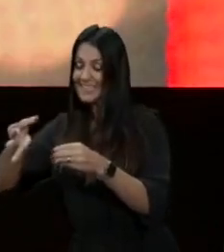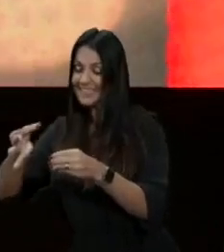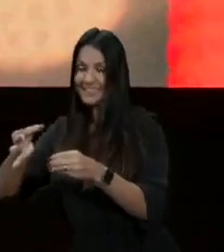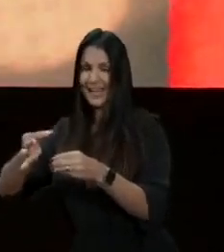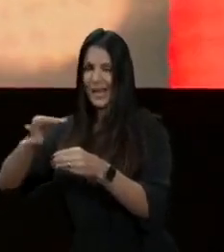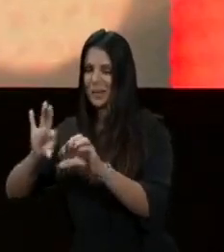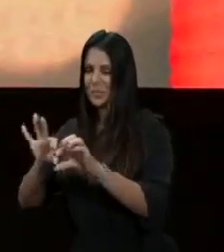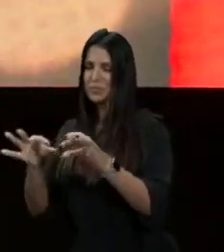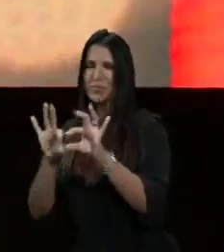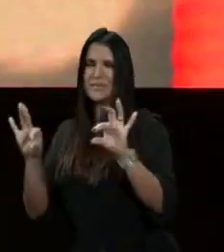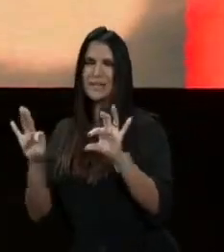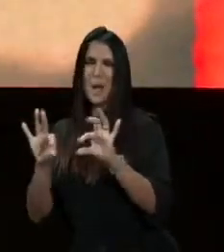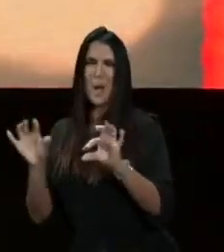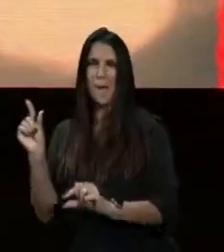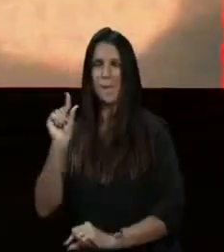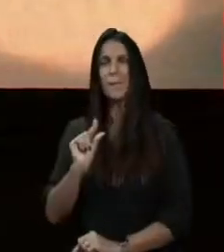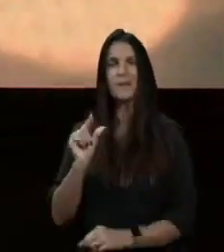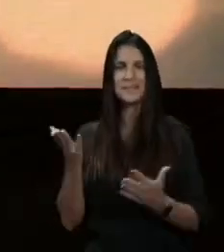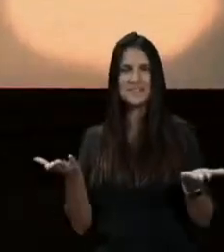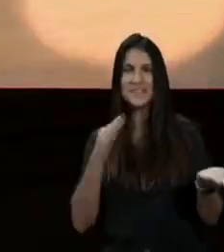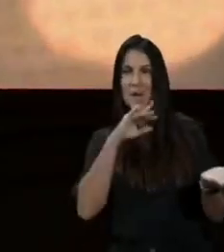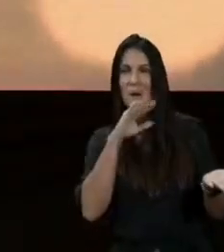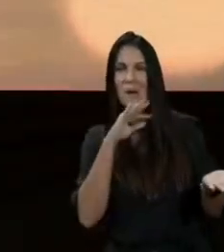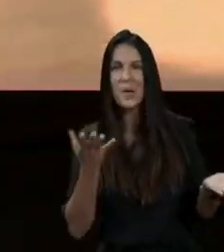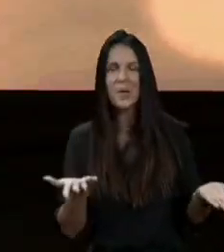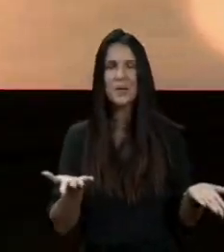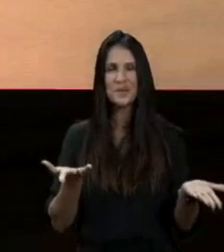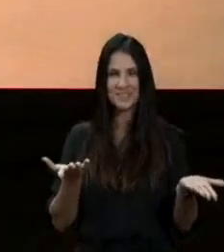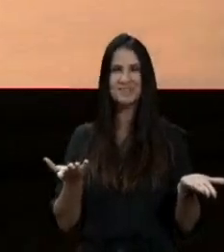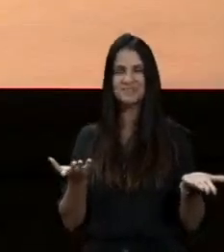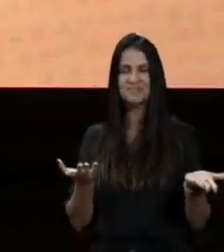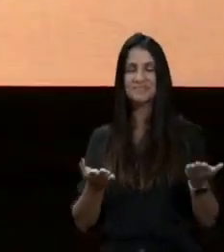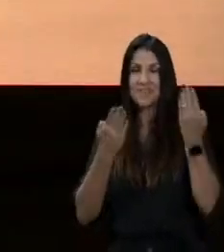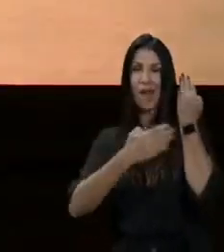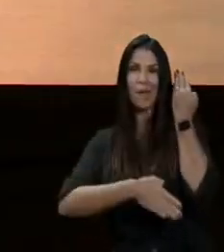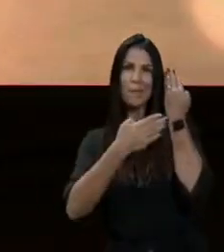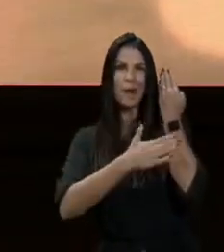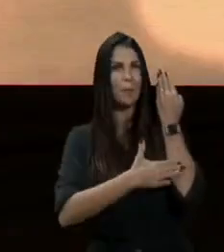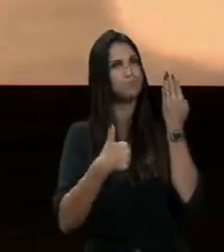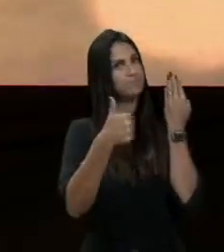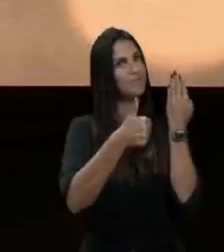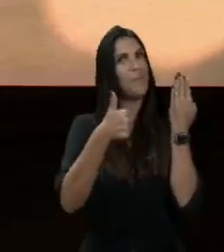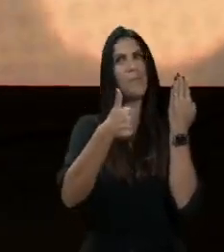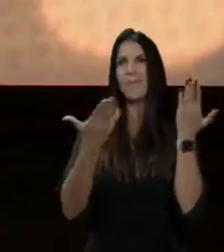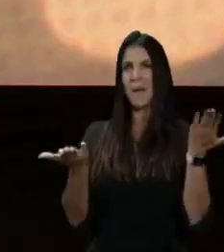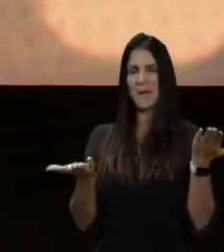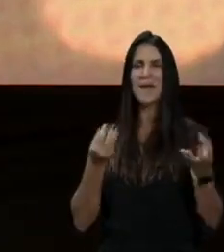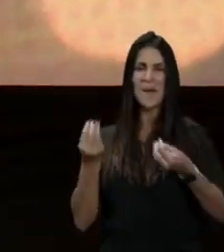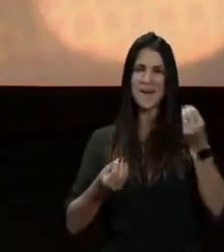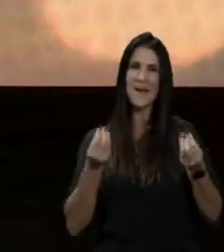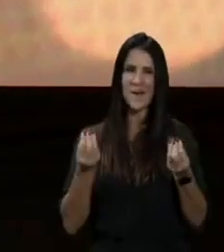é e pensa num negócio ruim se você tem uma lata de salsichas EA picanha